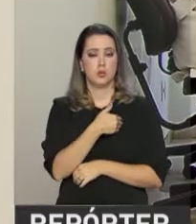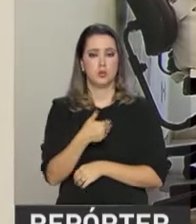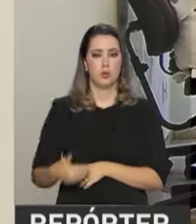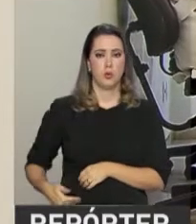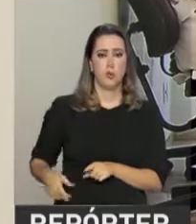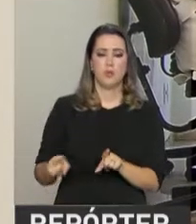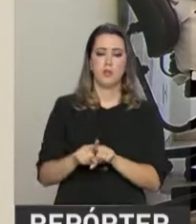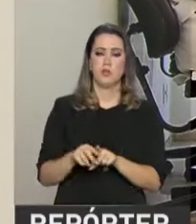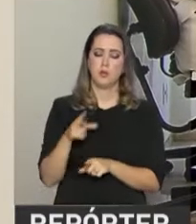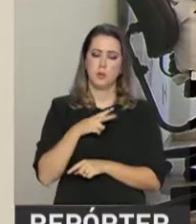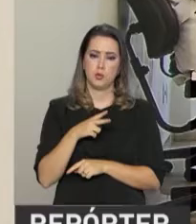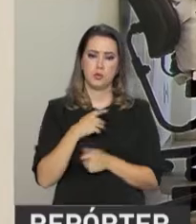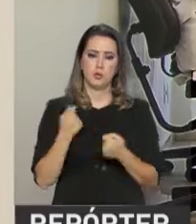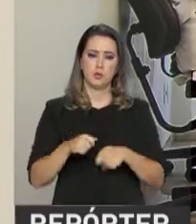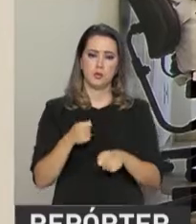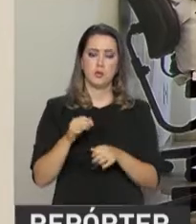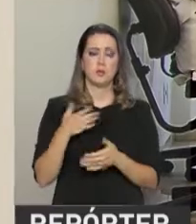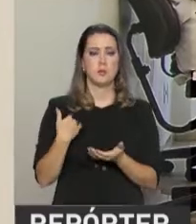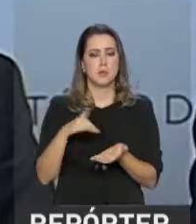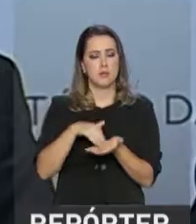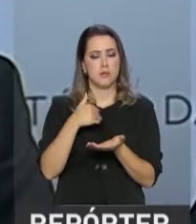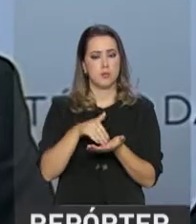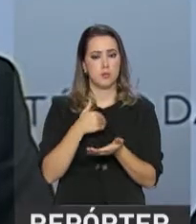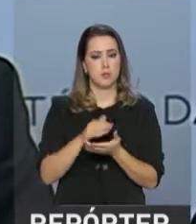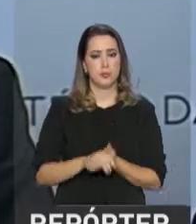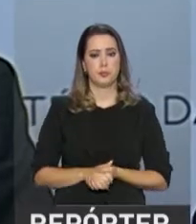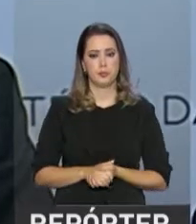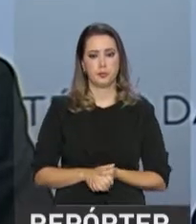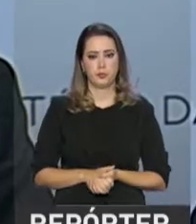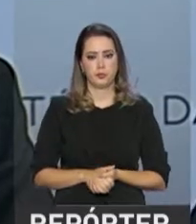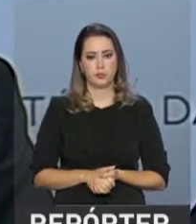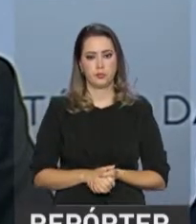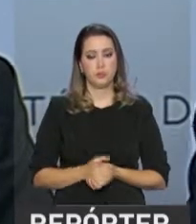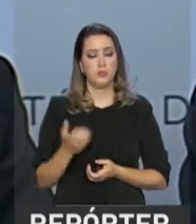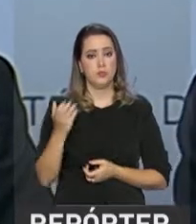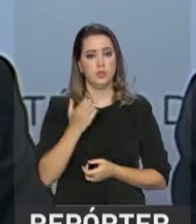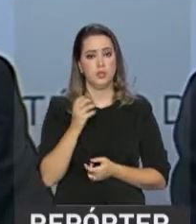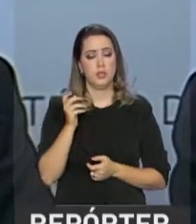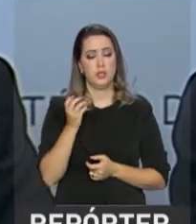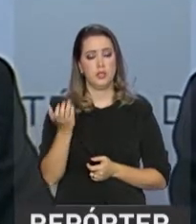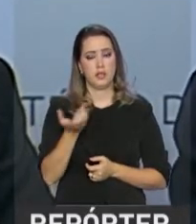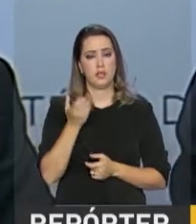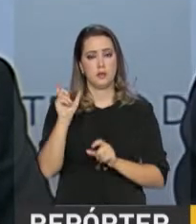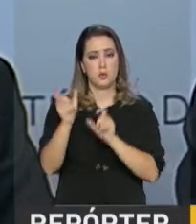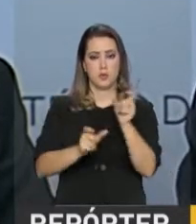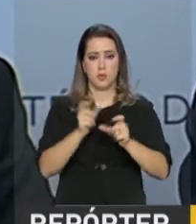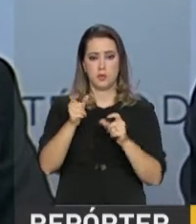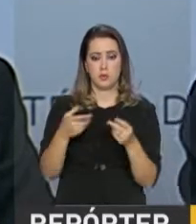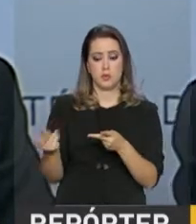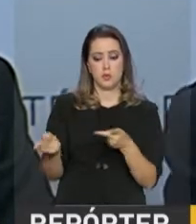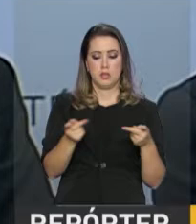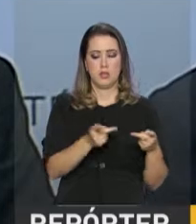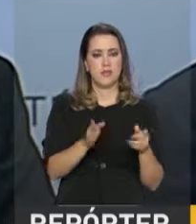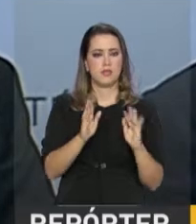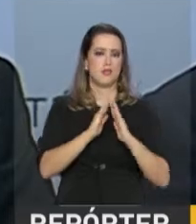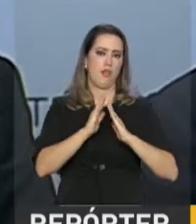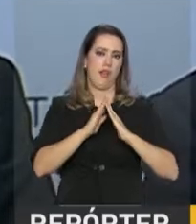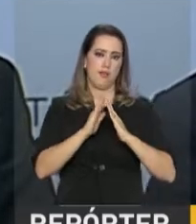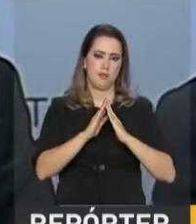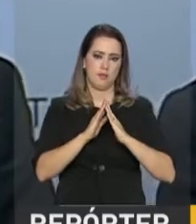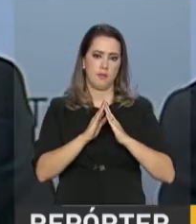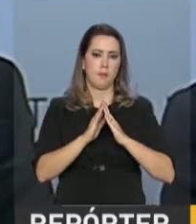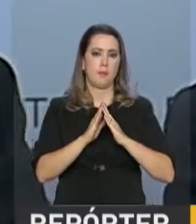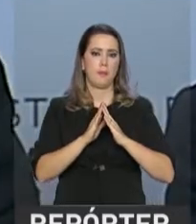que vão precisar se credenciar queremos um agente comunitário de saúde que na visita domiciliar